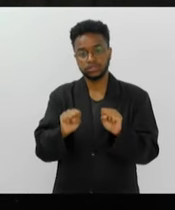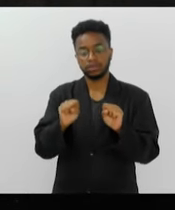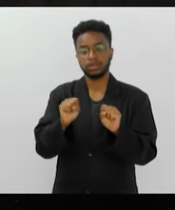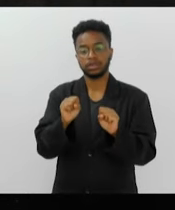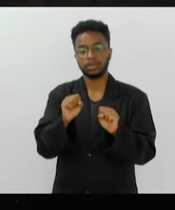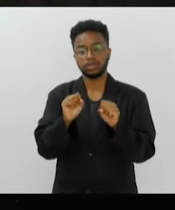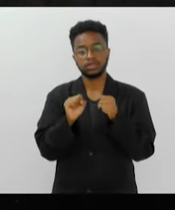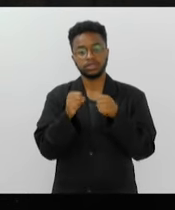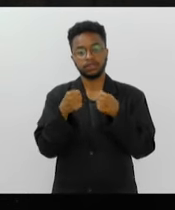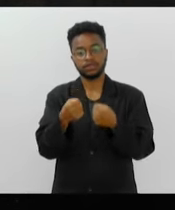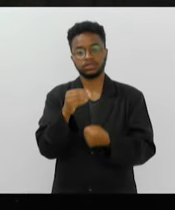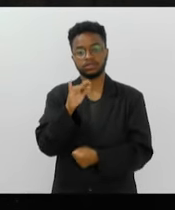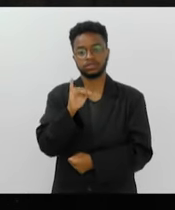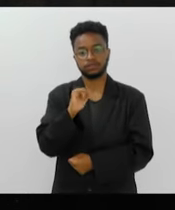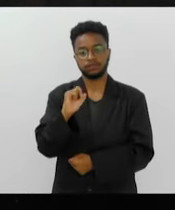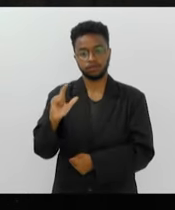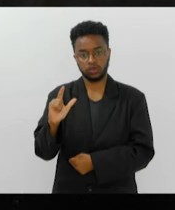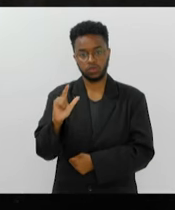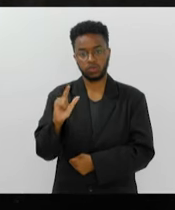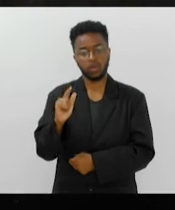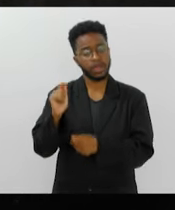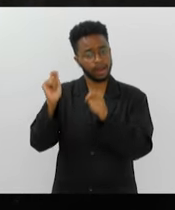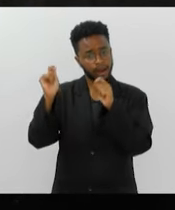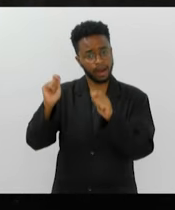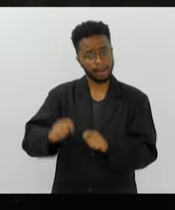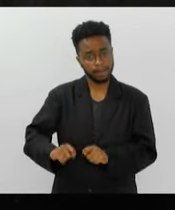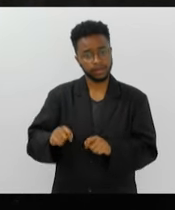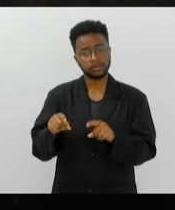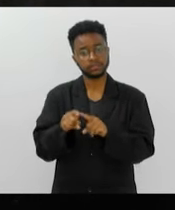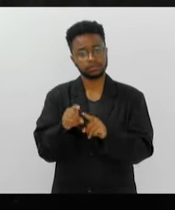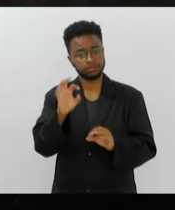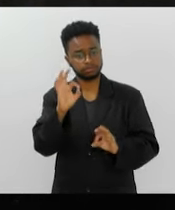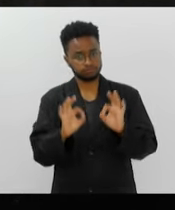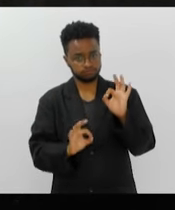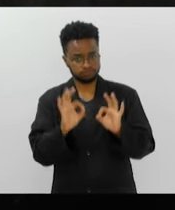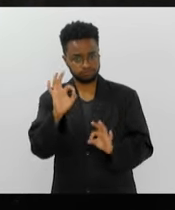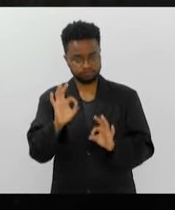civil devidamente competente e aparelhado